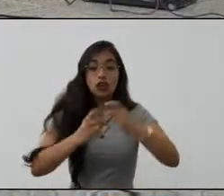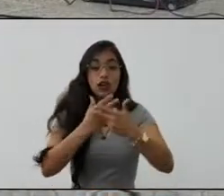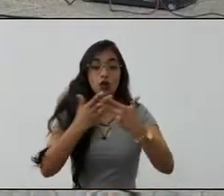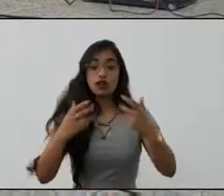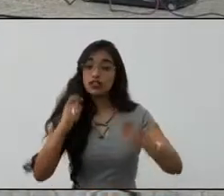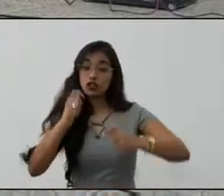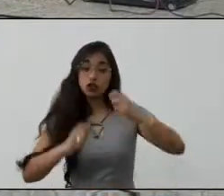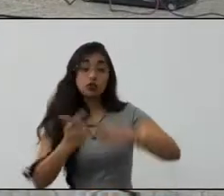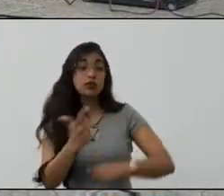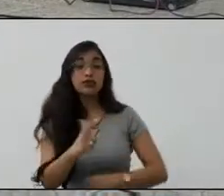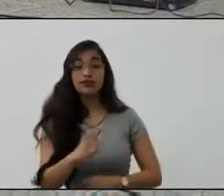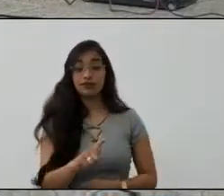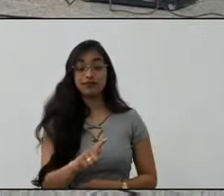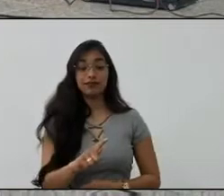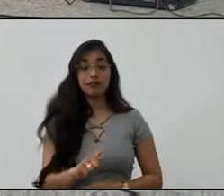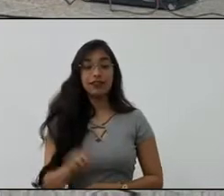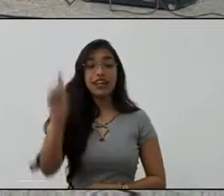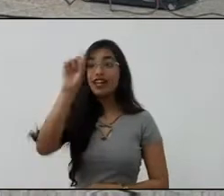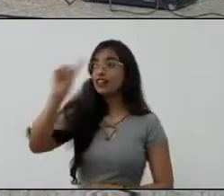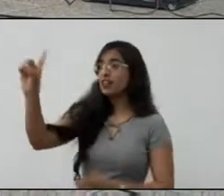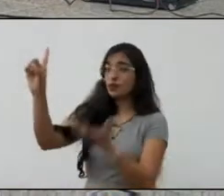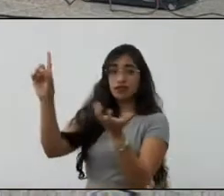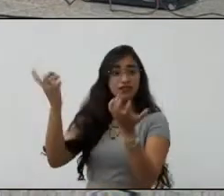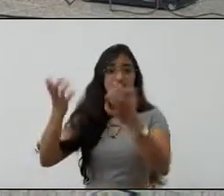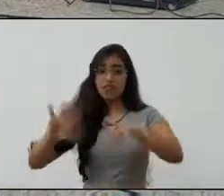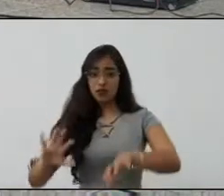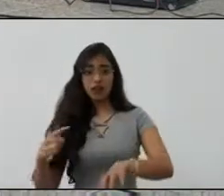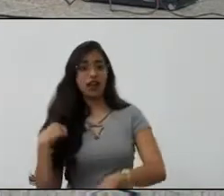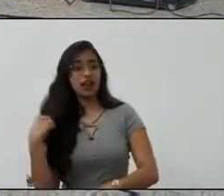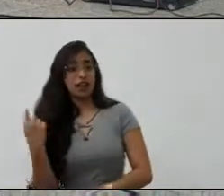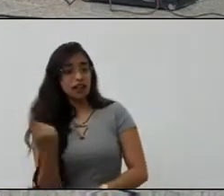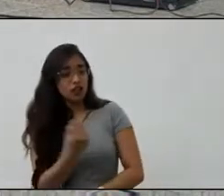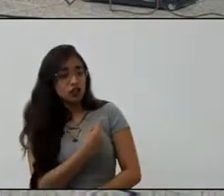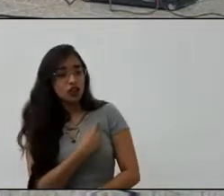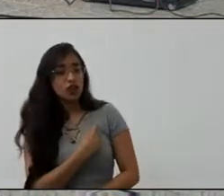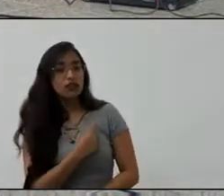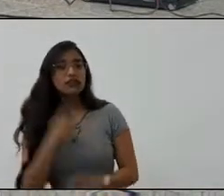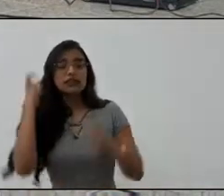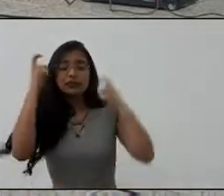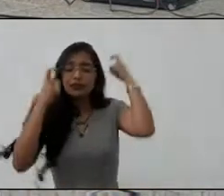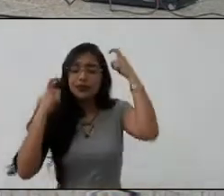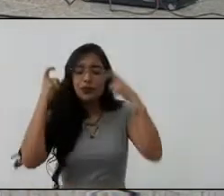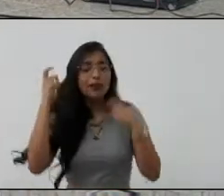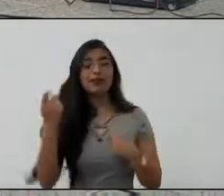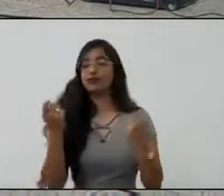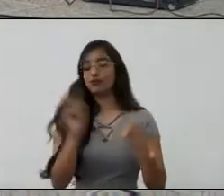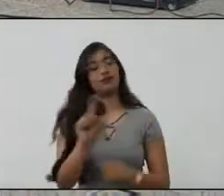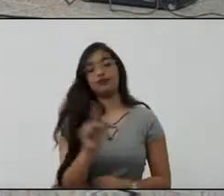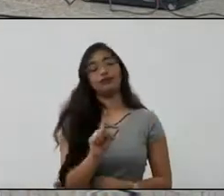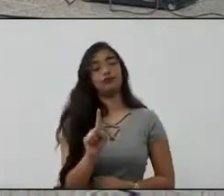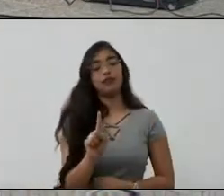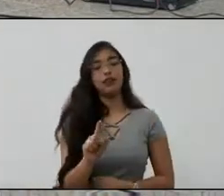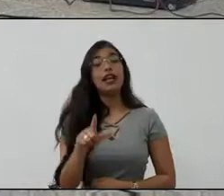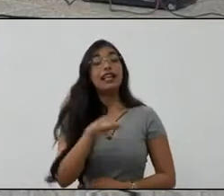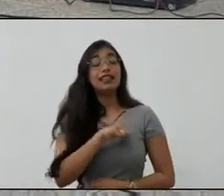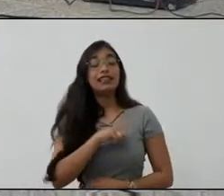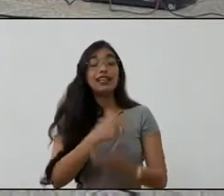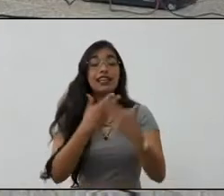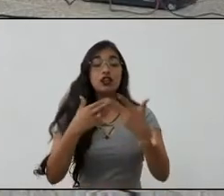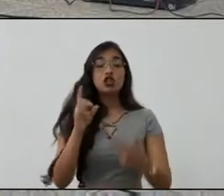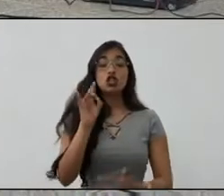incontrolável. E Deus não quer que nós fiquemos assim. Há coisas que só Deus pode